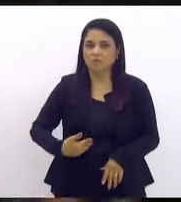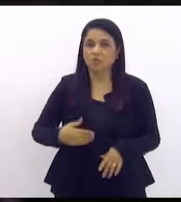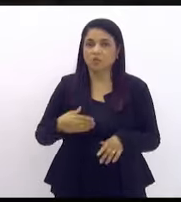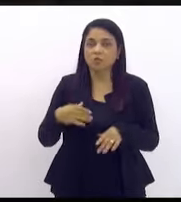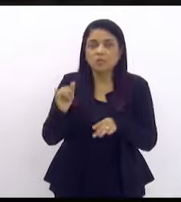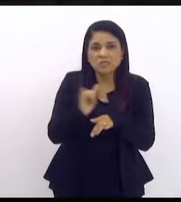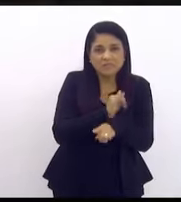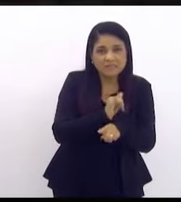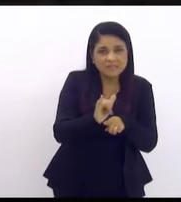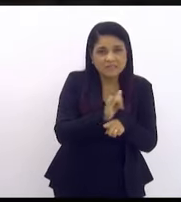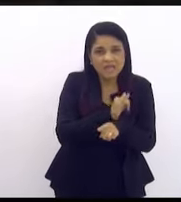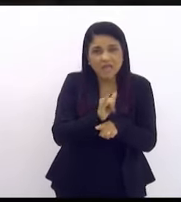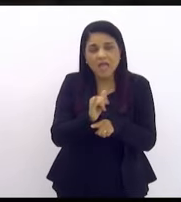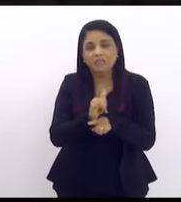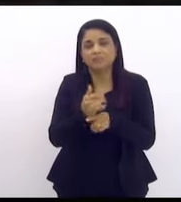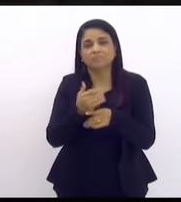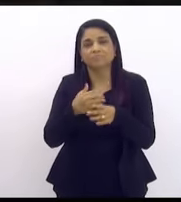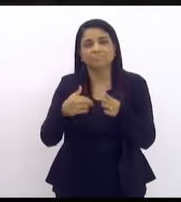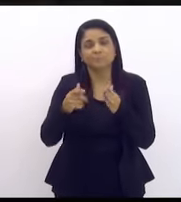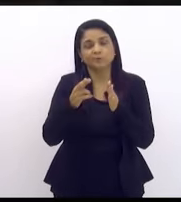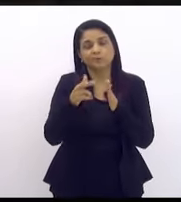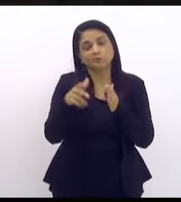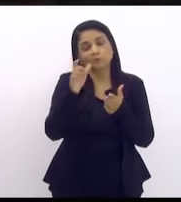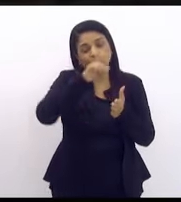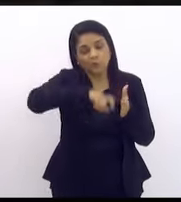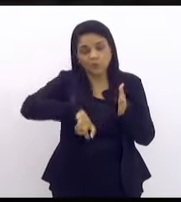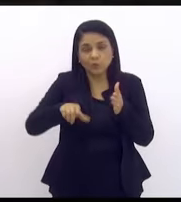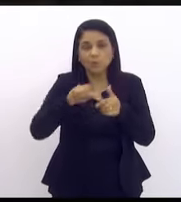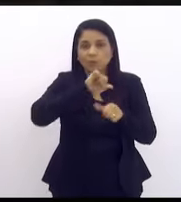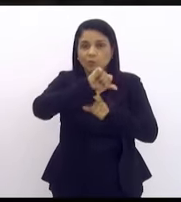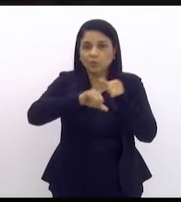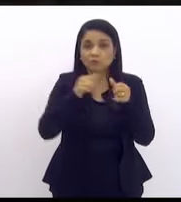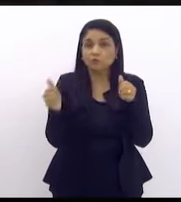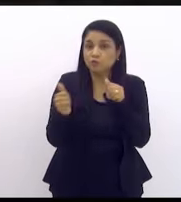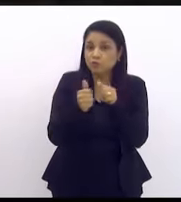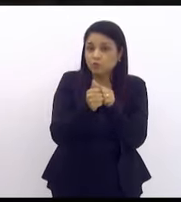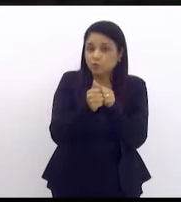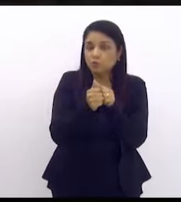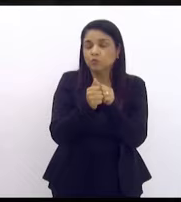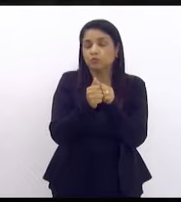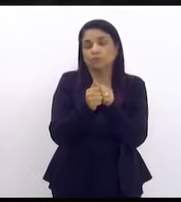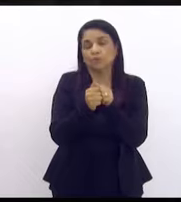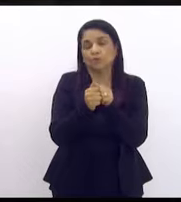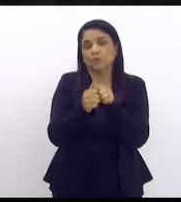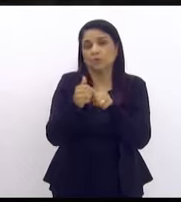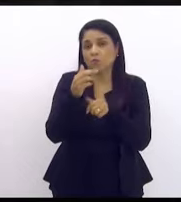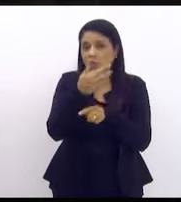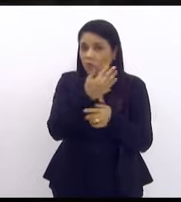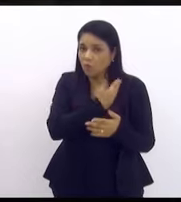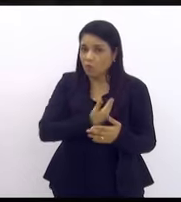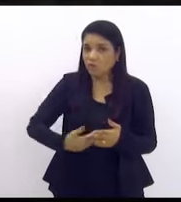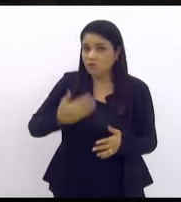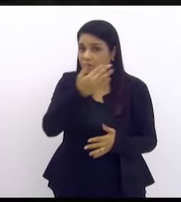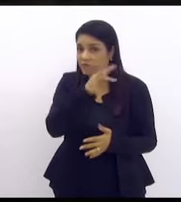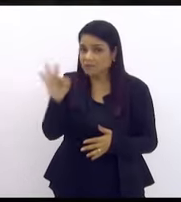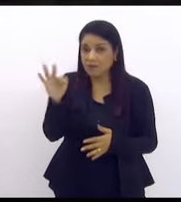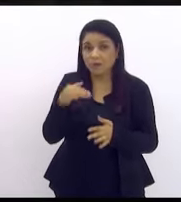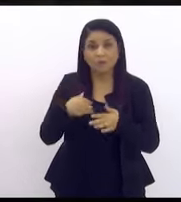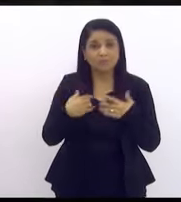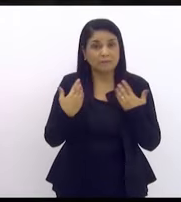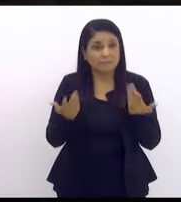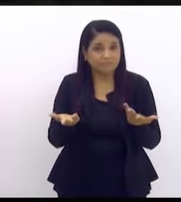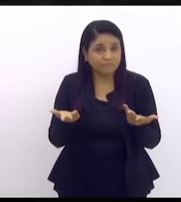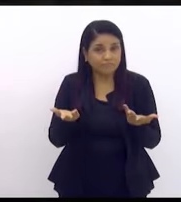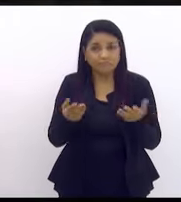do regime de recuperação fiscal junto ao governo federal. E isso não está apontado